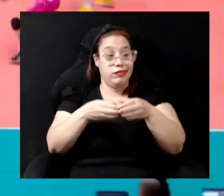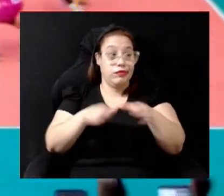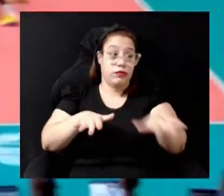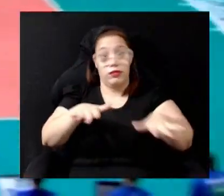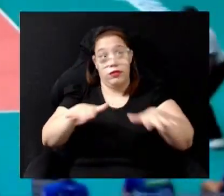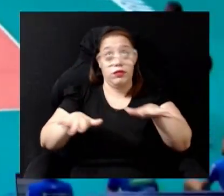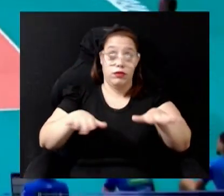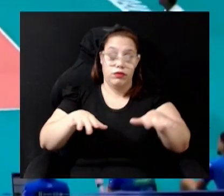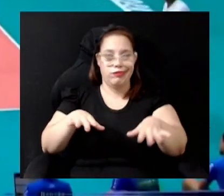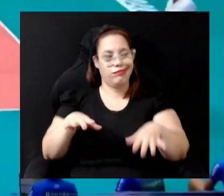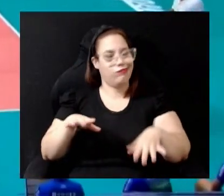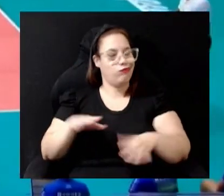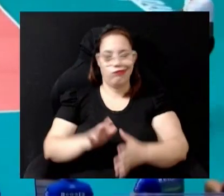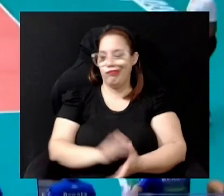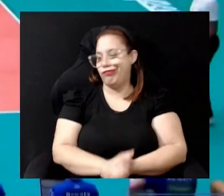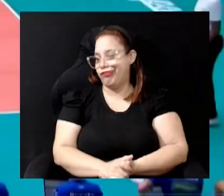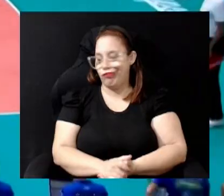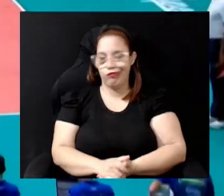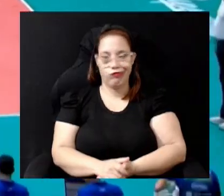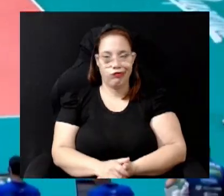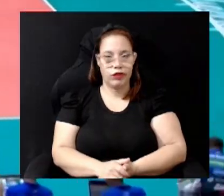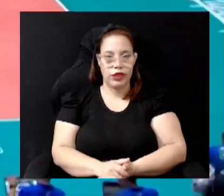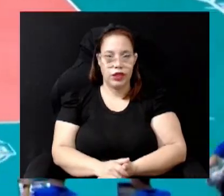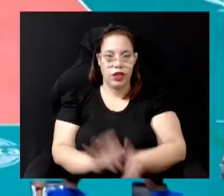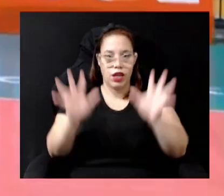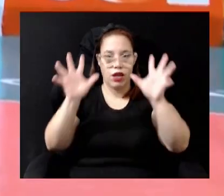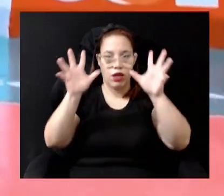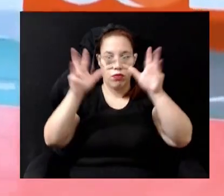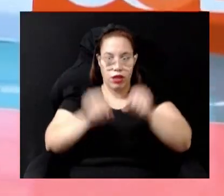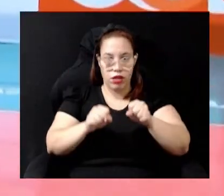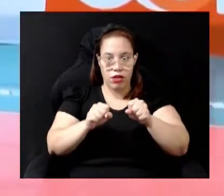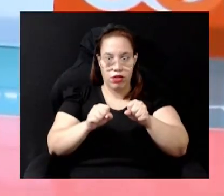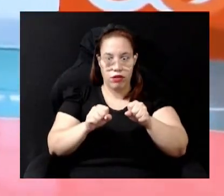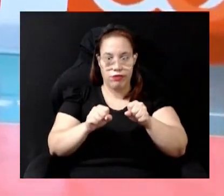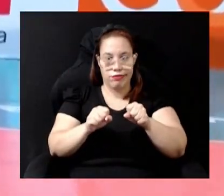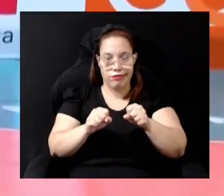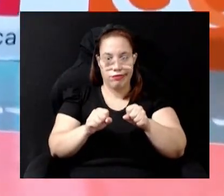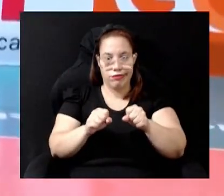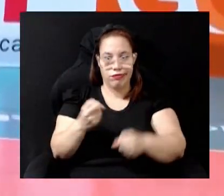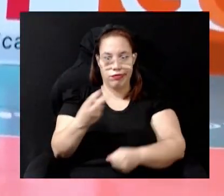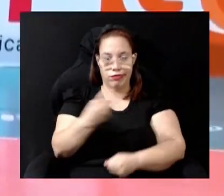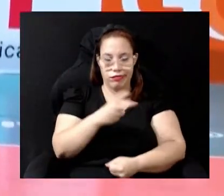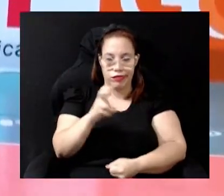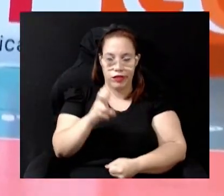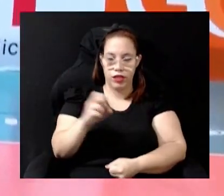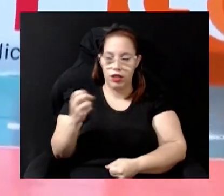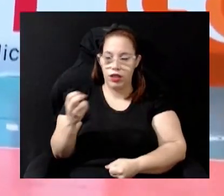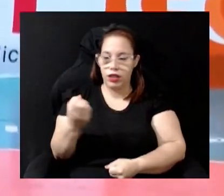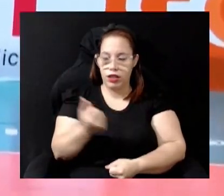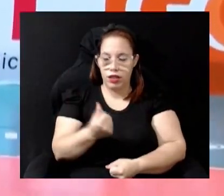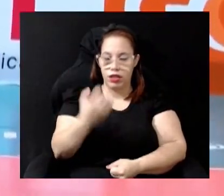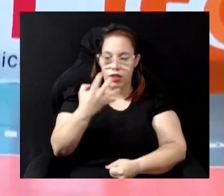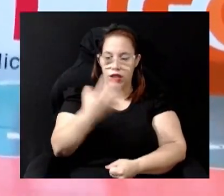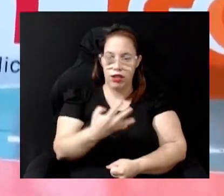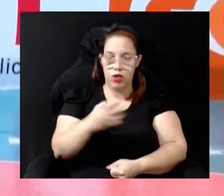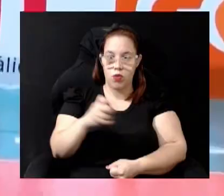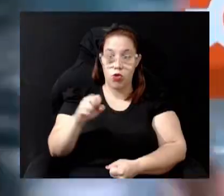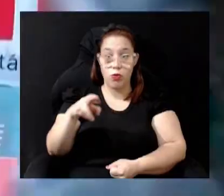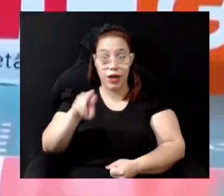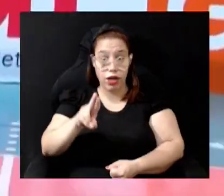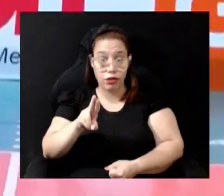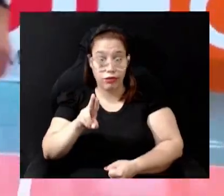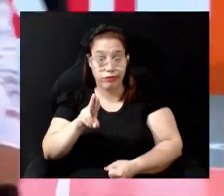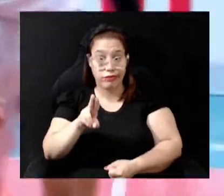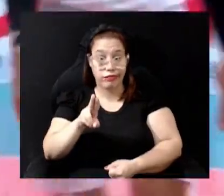enganou. Apagão no segundo set e 25-14 para Blumenau. Então, tudo